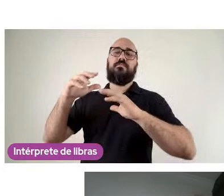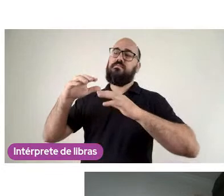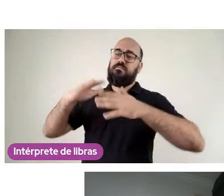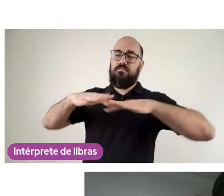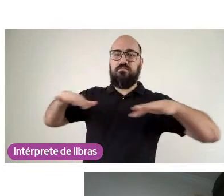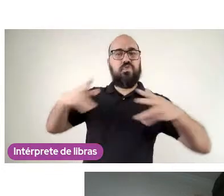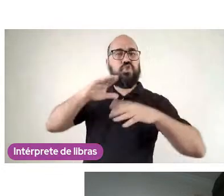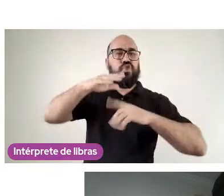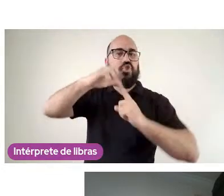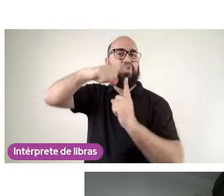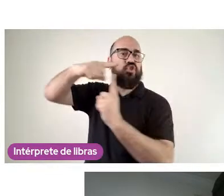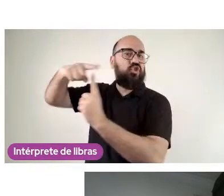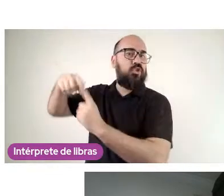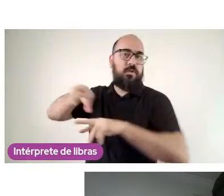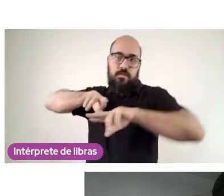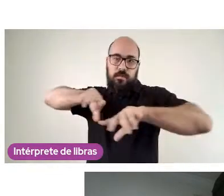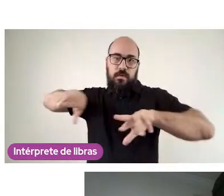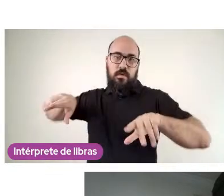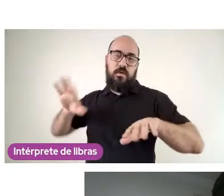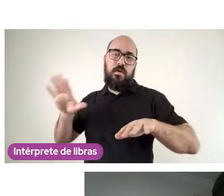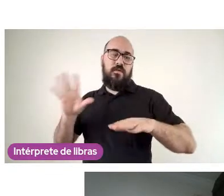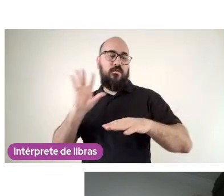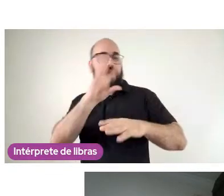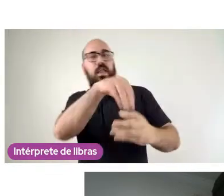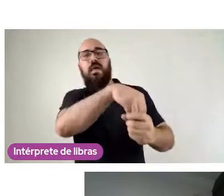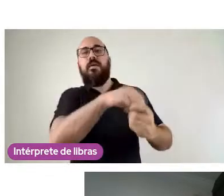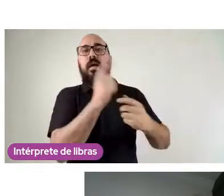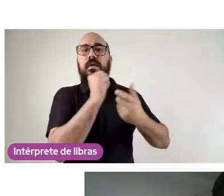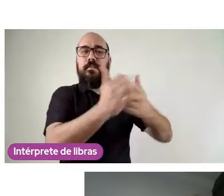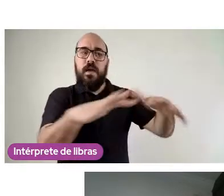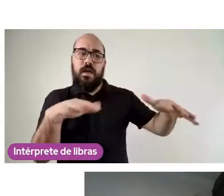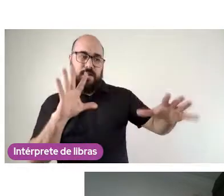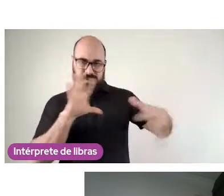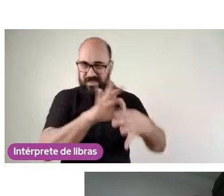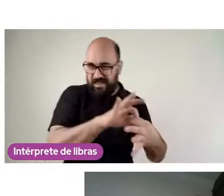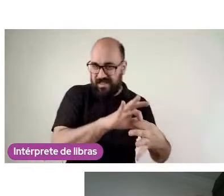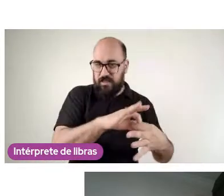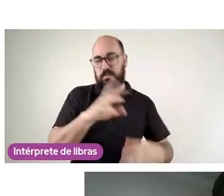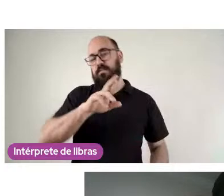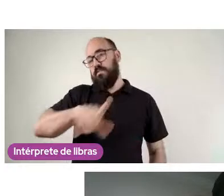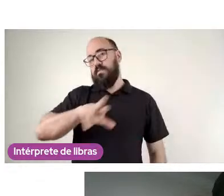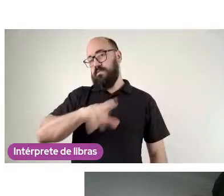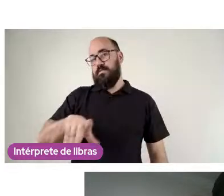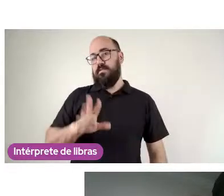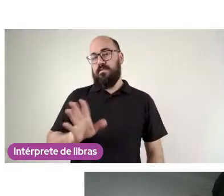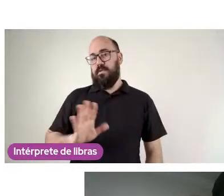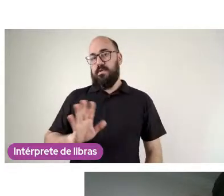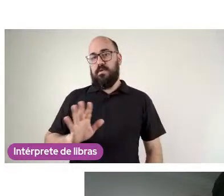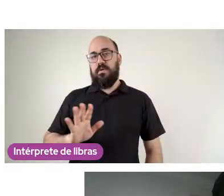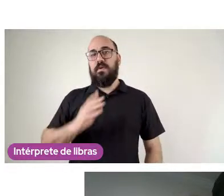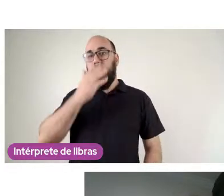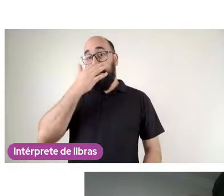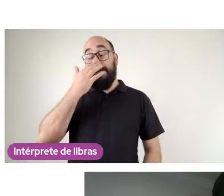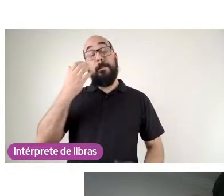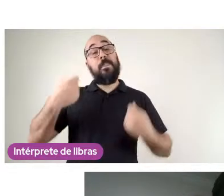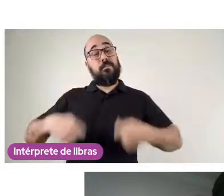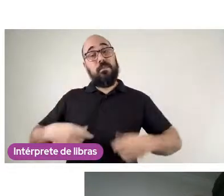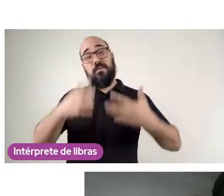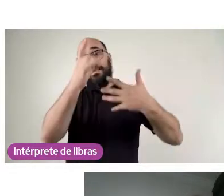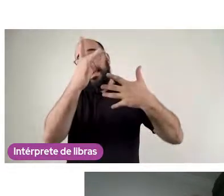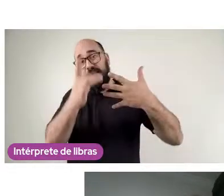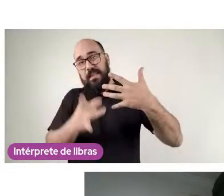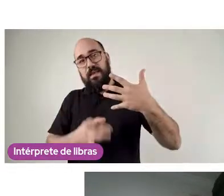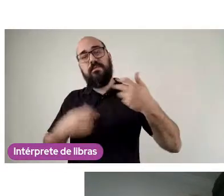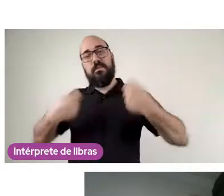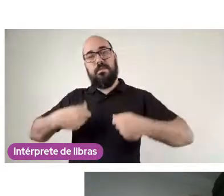é ambiente marinho. E não é, a gente sabe que não é. Então, esses detalhes a gente tem que trabalhar mais